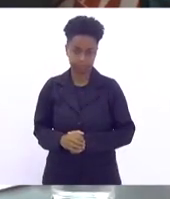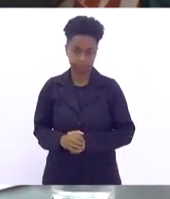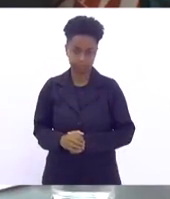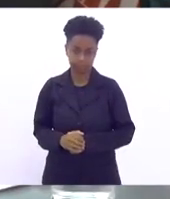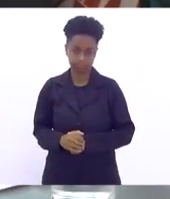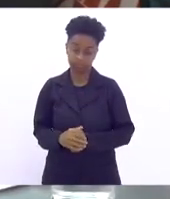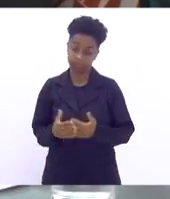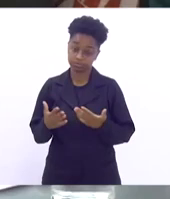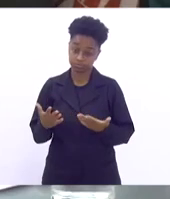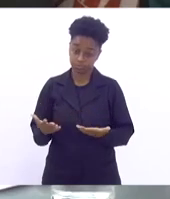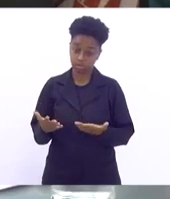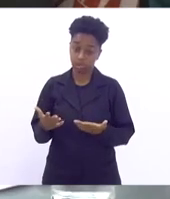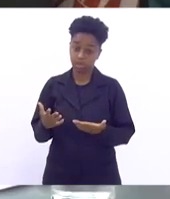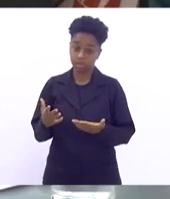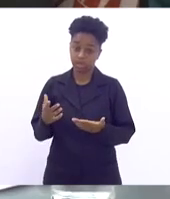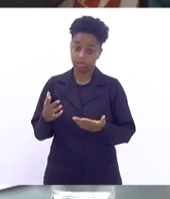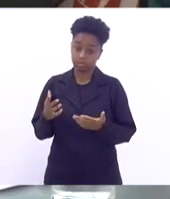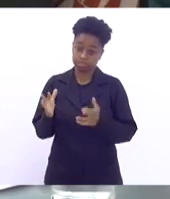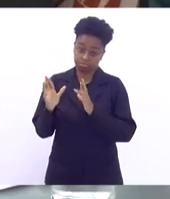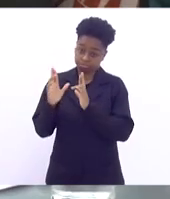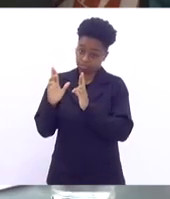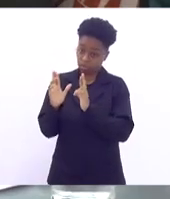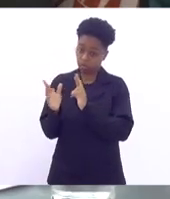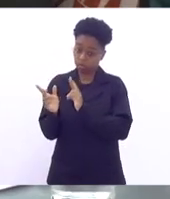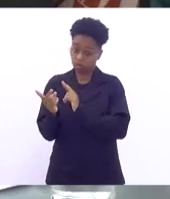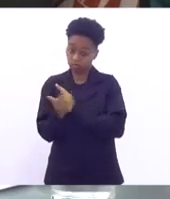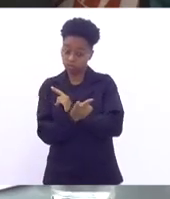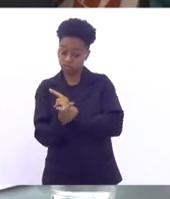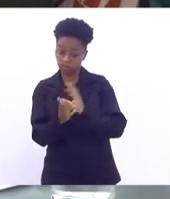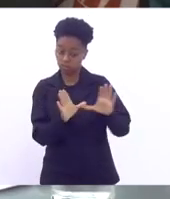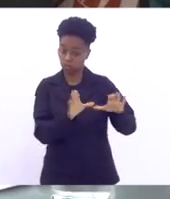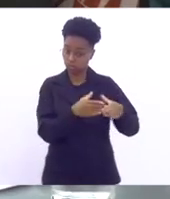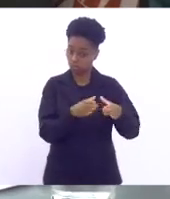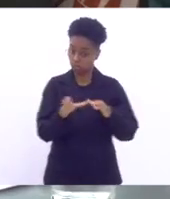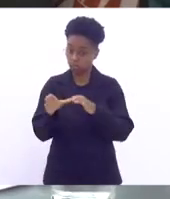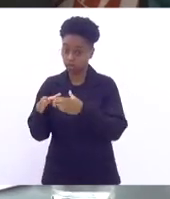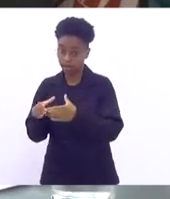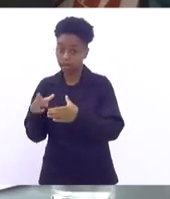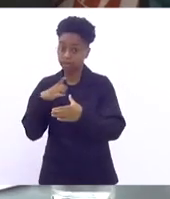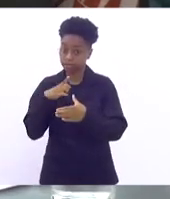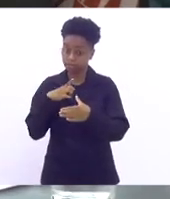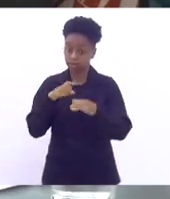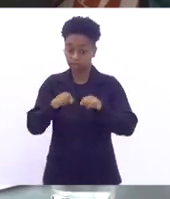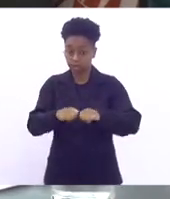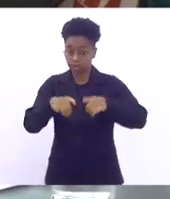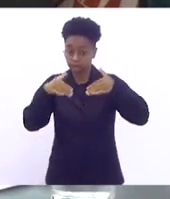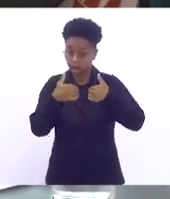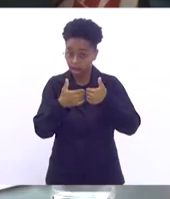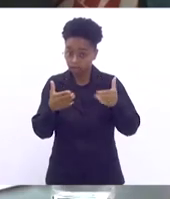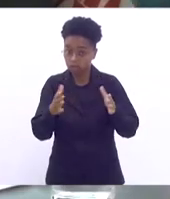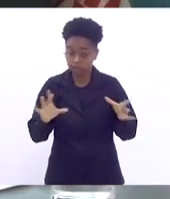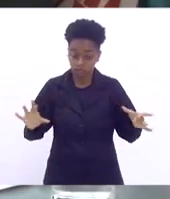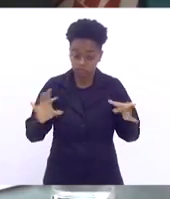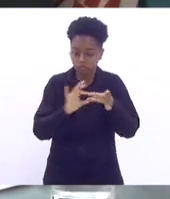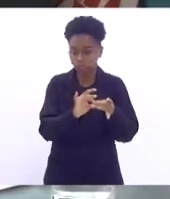é esperado que as duas comissões faça uma audiência pública conjunta